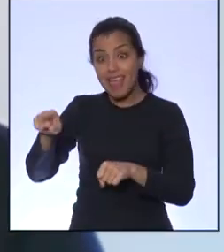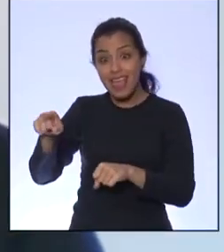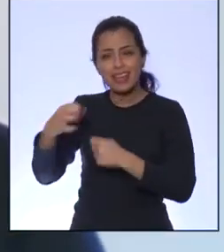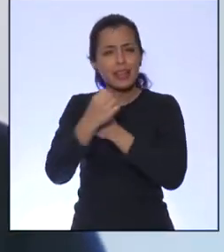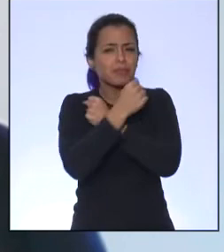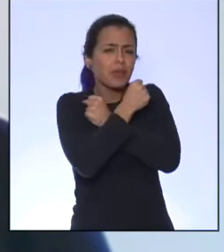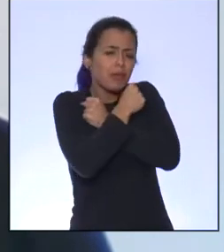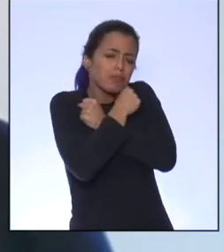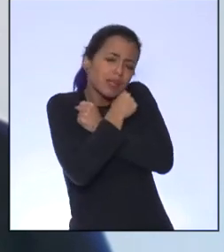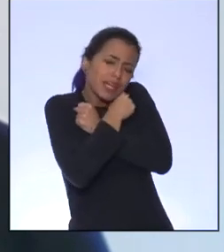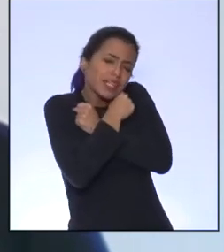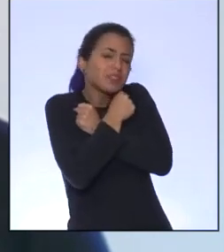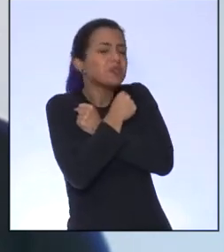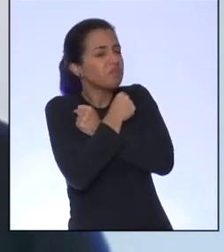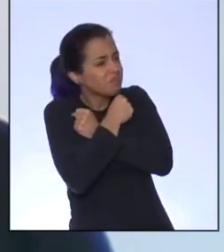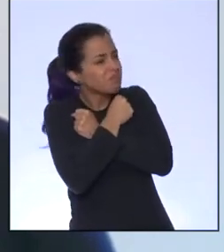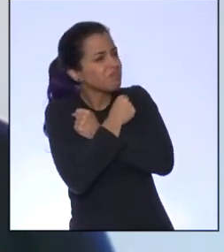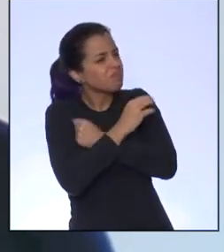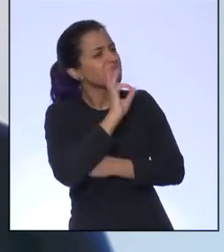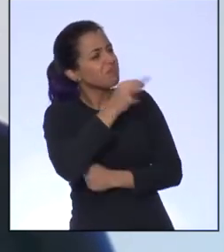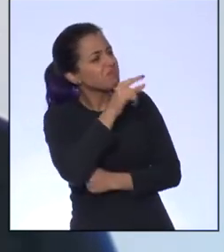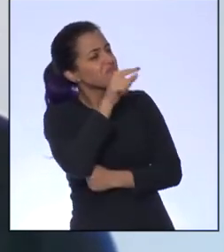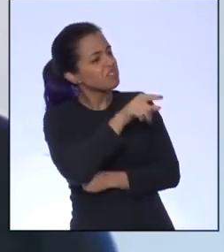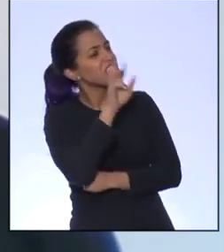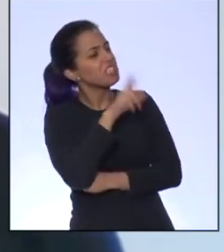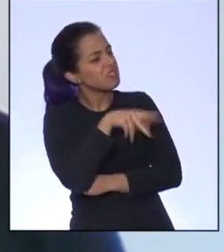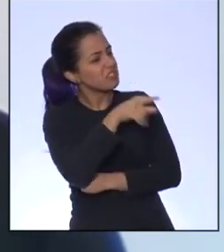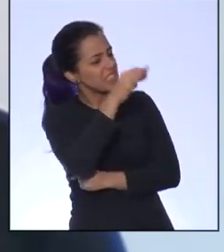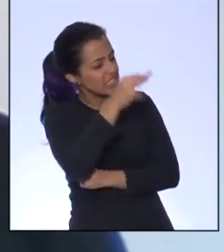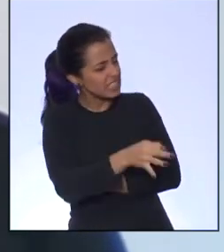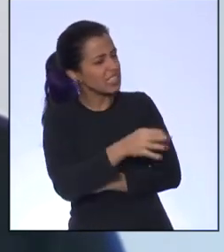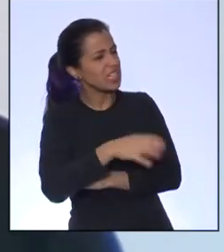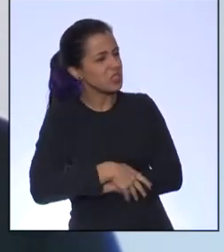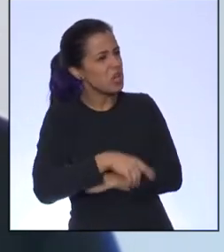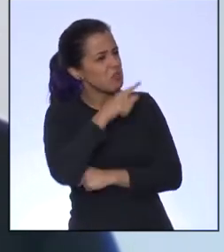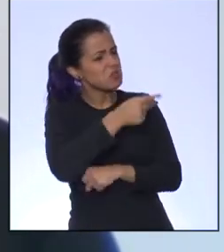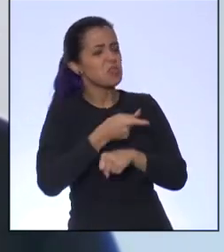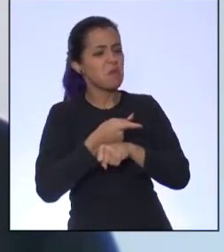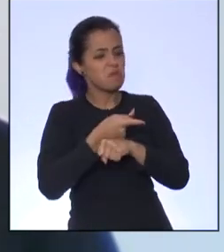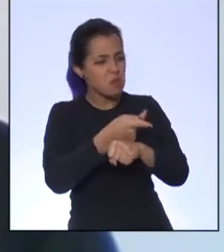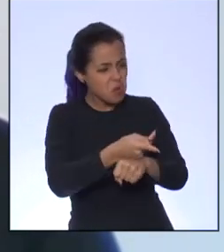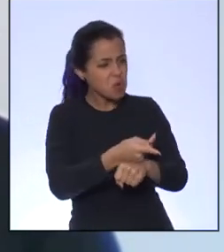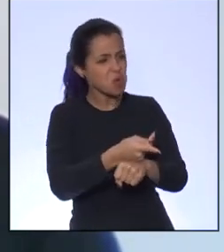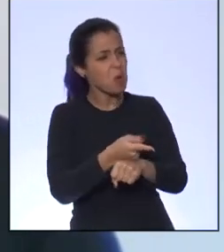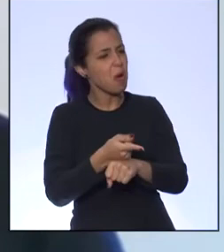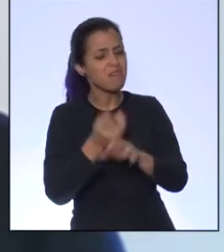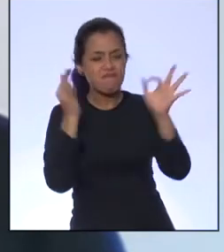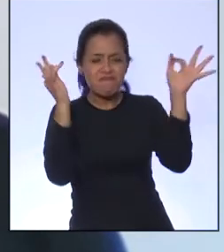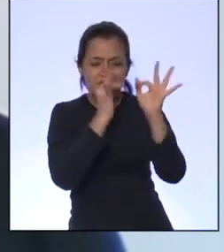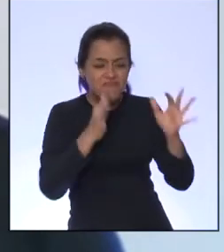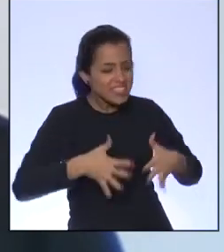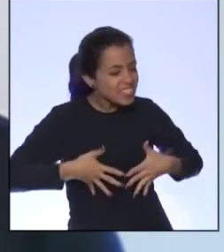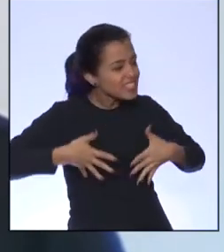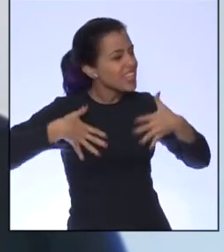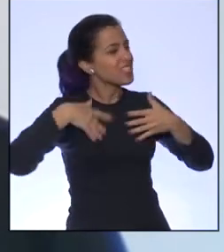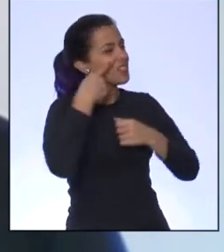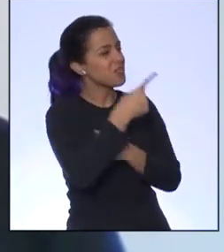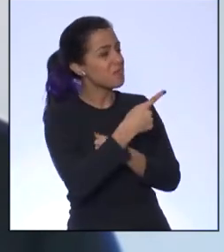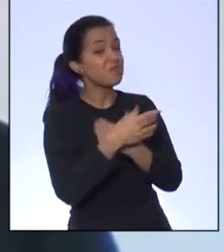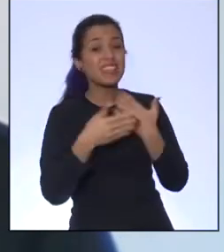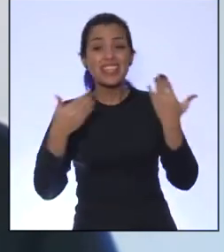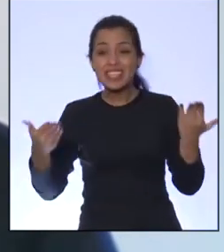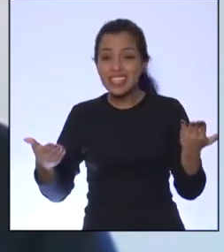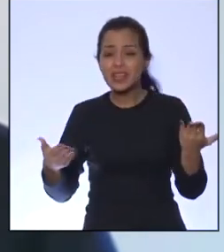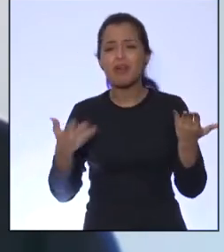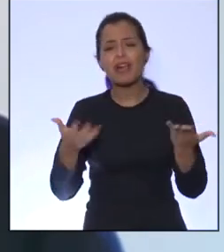e disse, meu filho, você tinha razão, você procurou a sua felicidade. Então, aos professores, na Semana